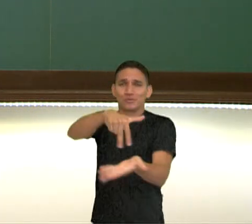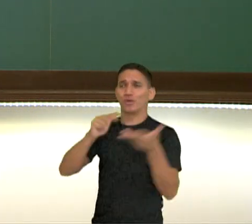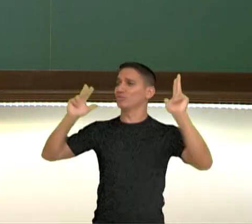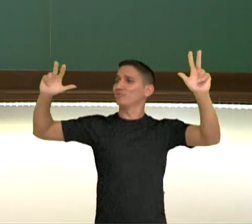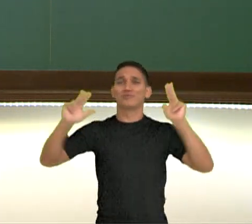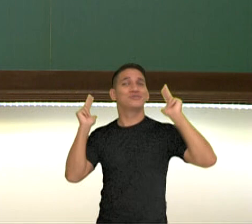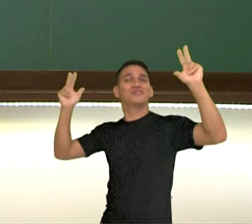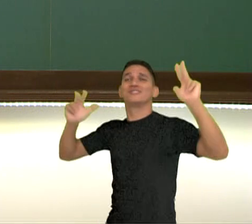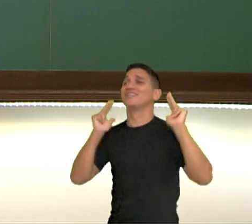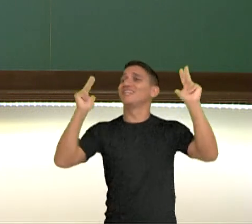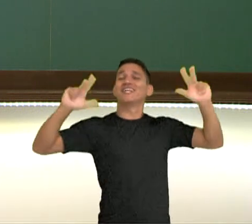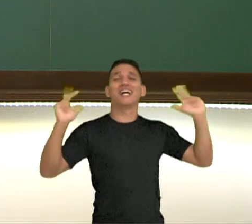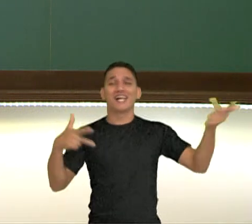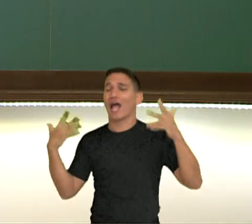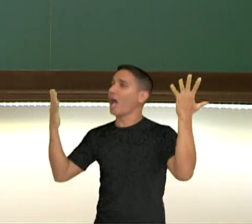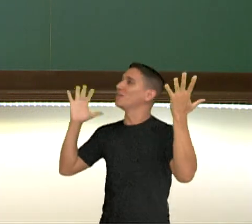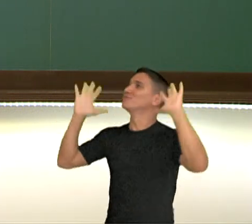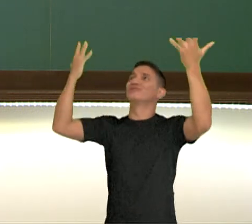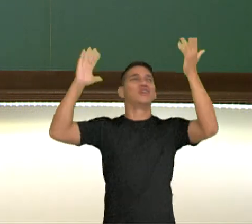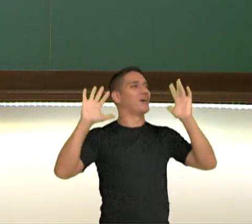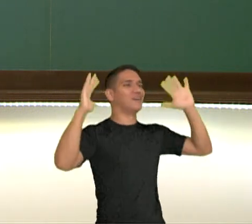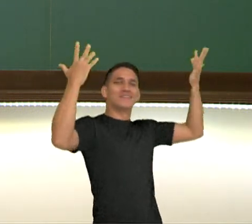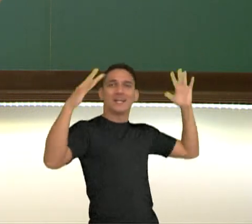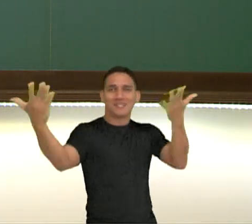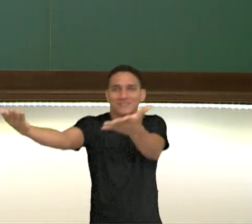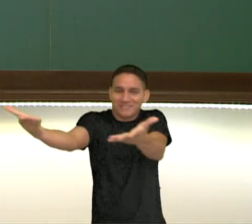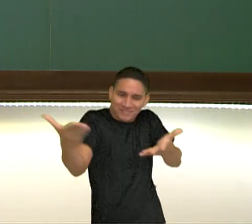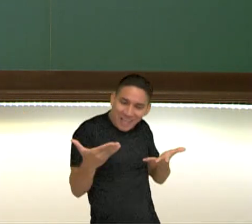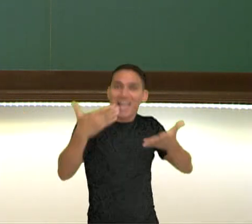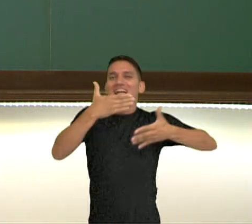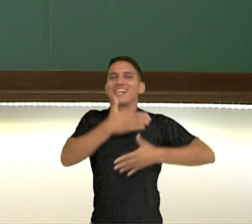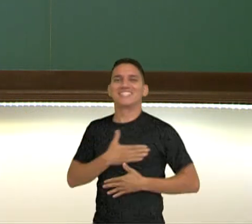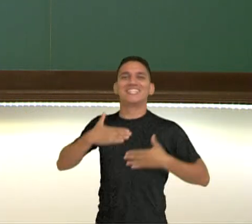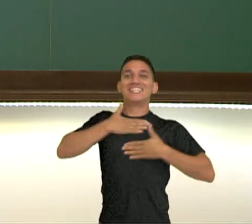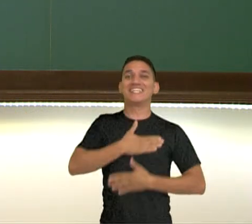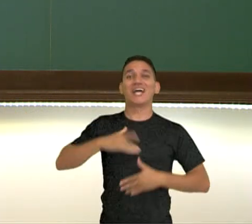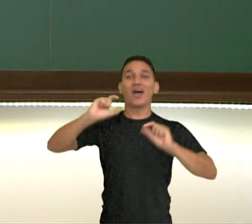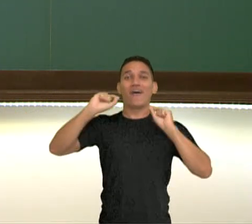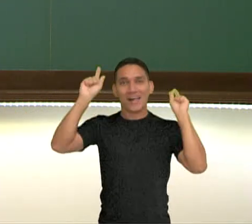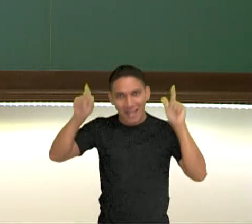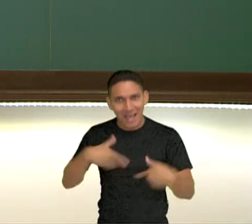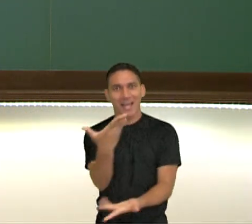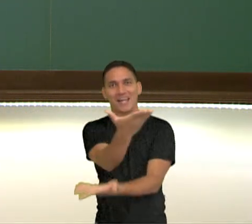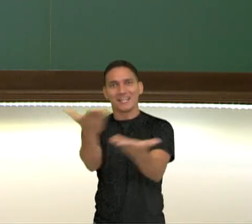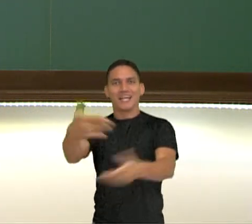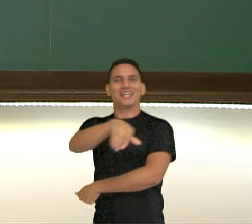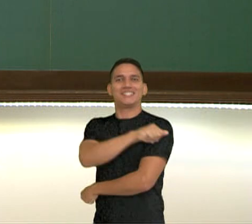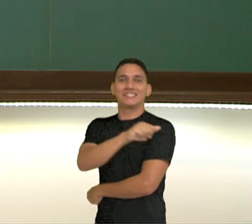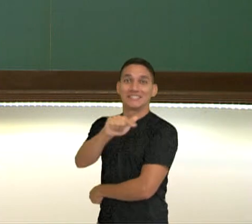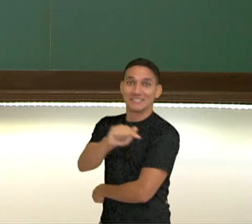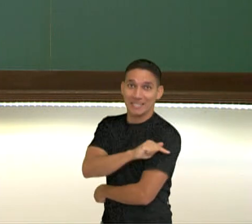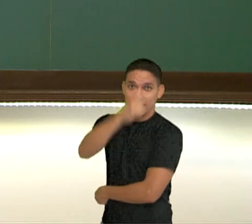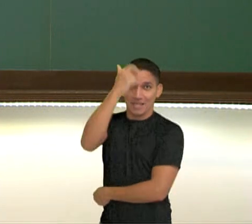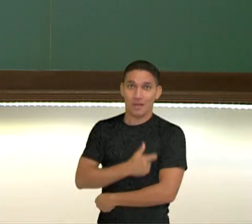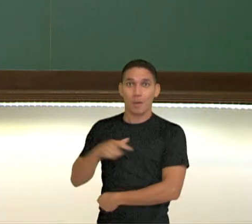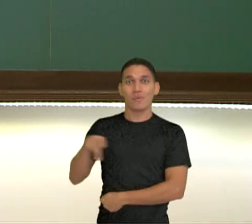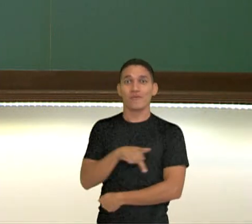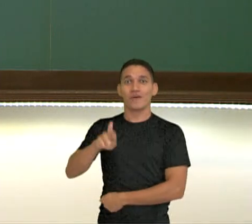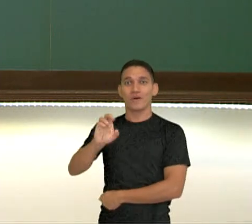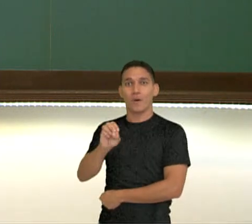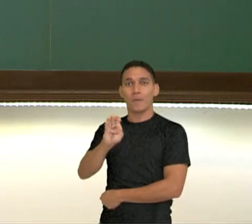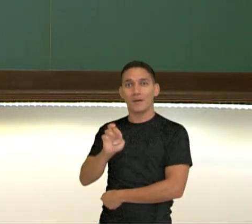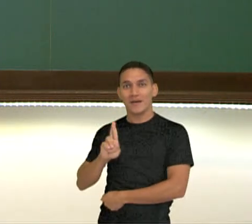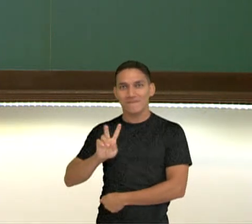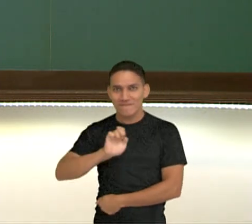cheguei para comemorar sejam bem-vindos estudantes do 7º ano eu sou o professor